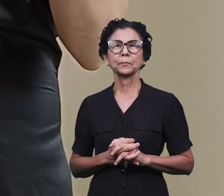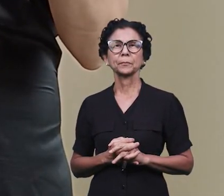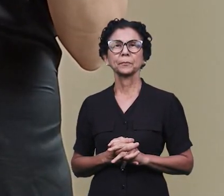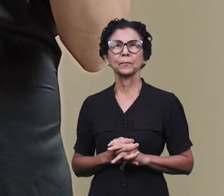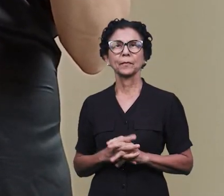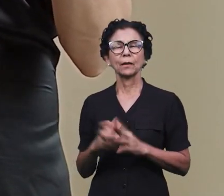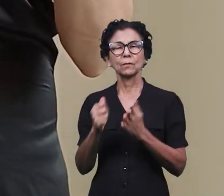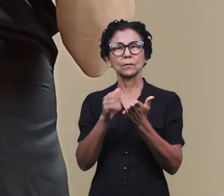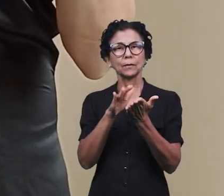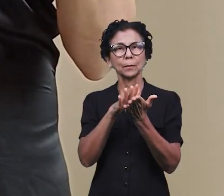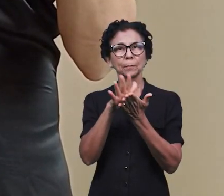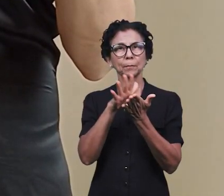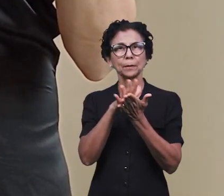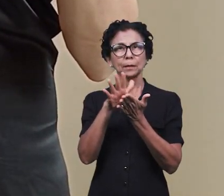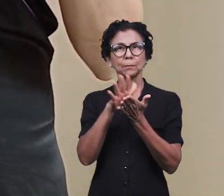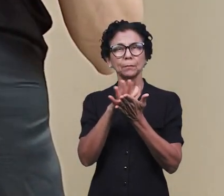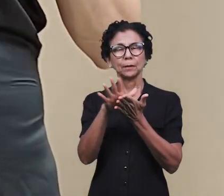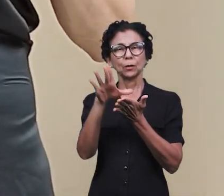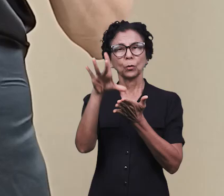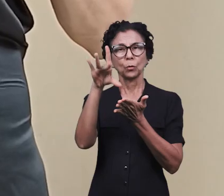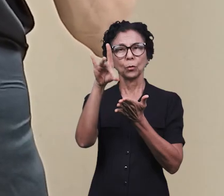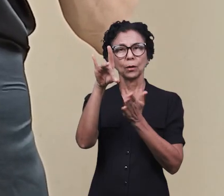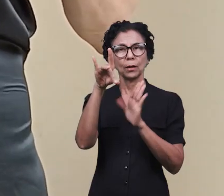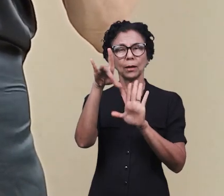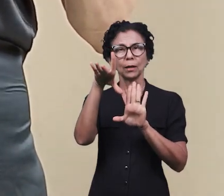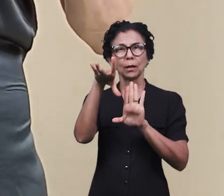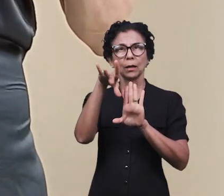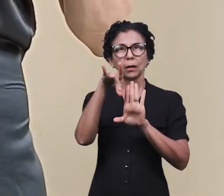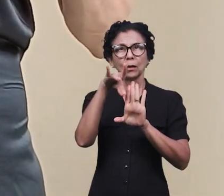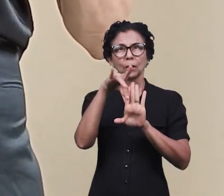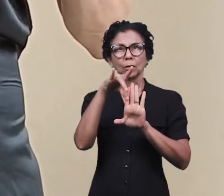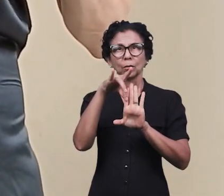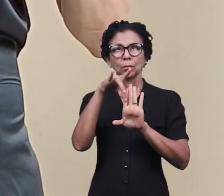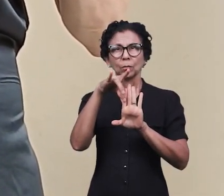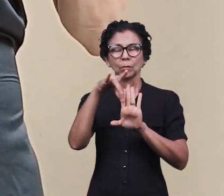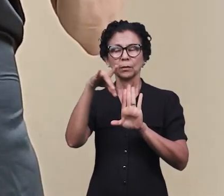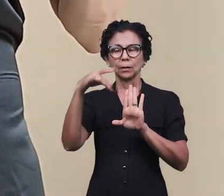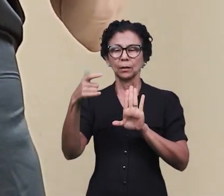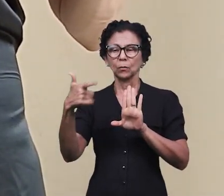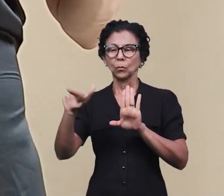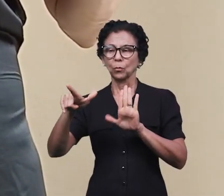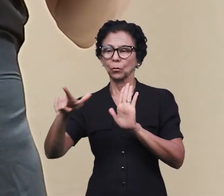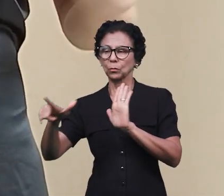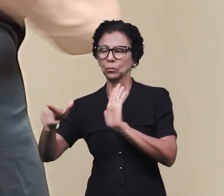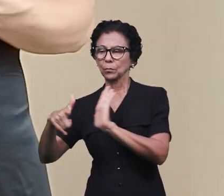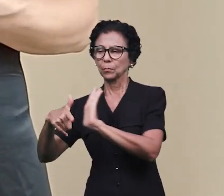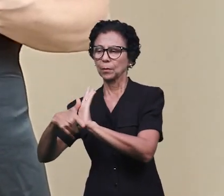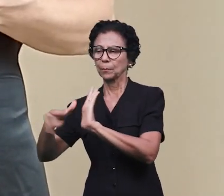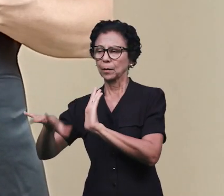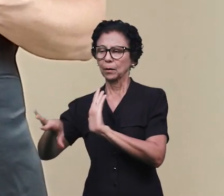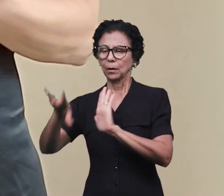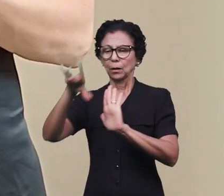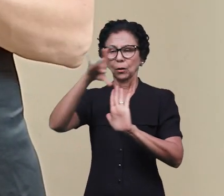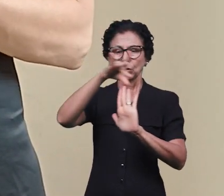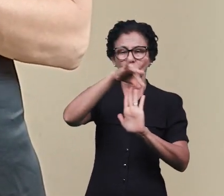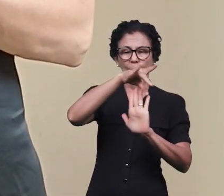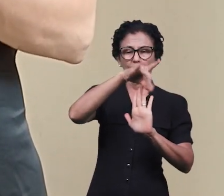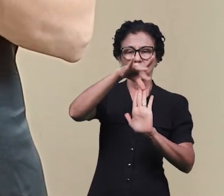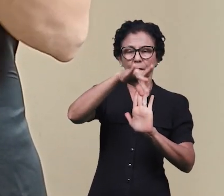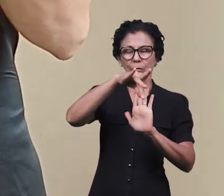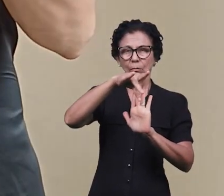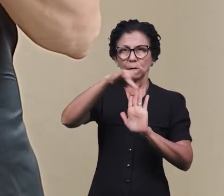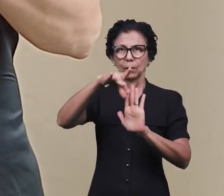imprimir, tá? E aí ela vai colar com o aluno a folha e vai